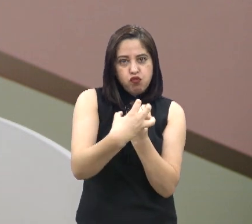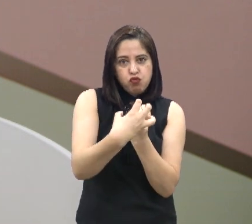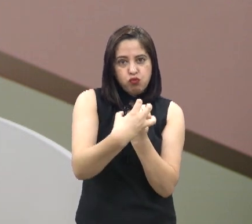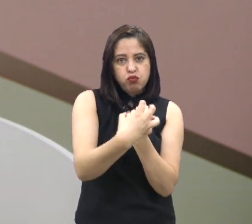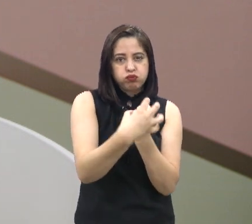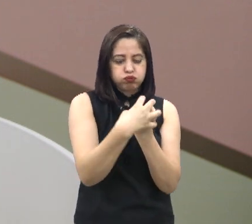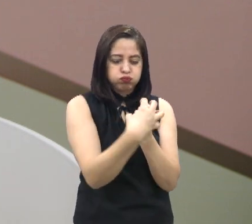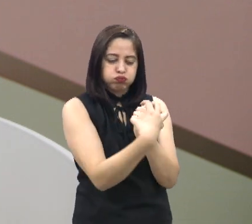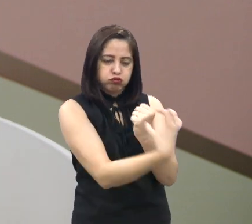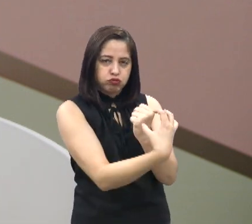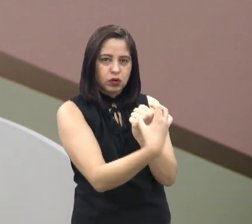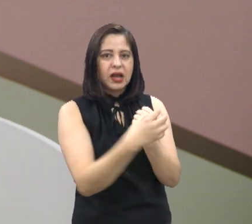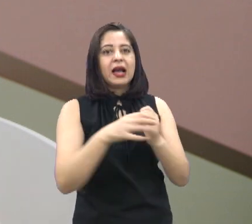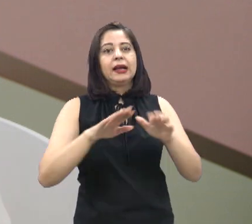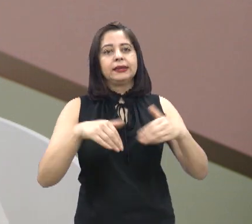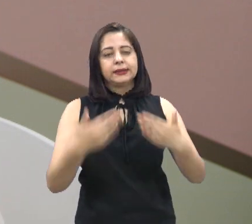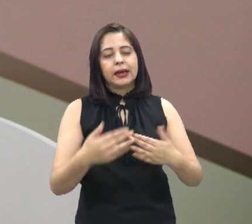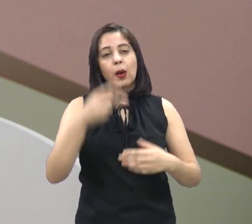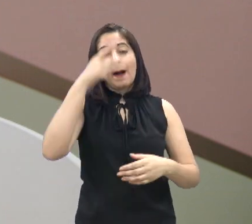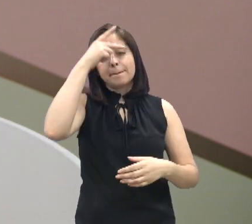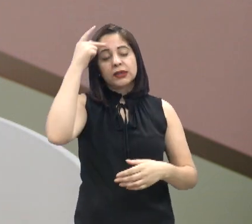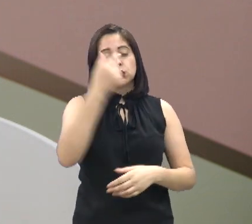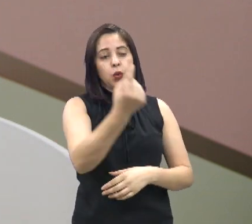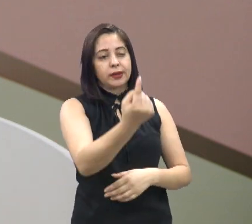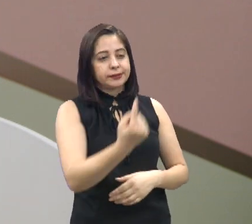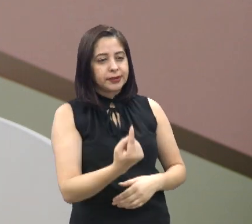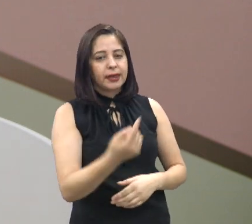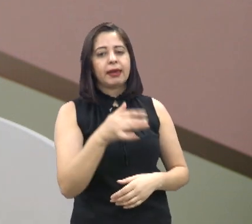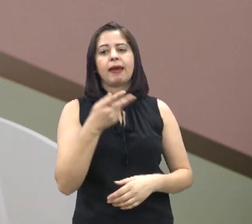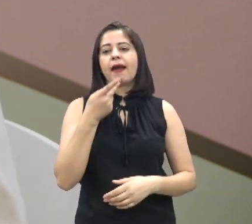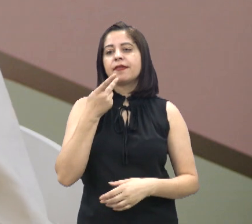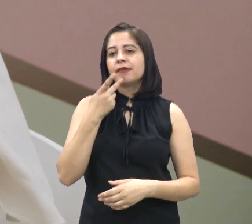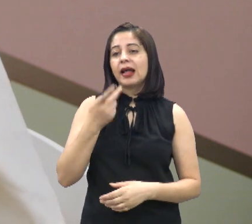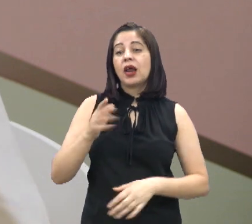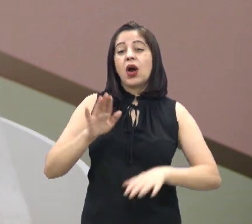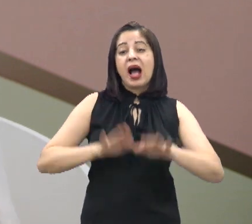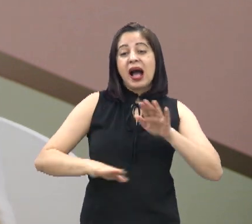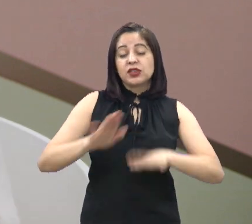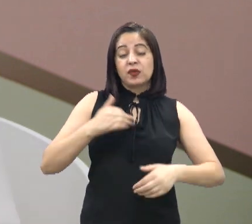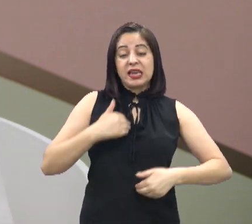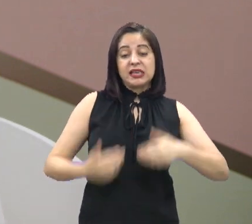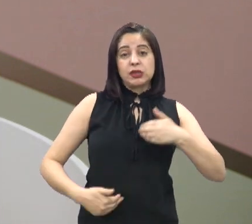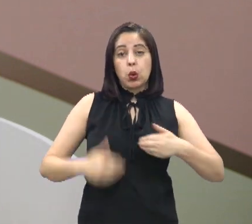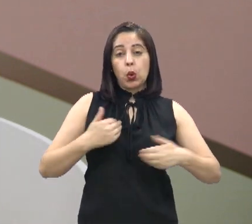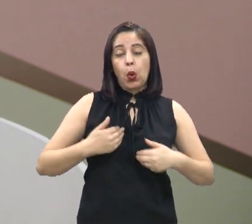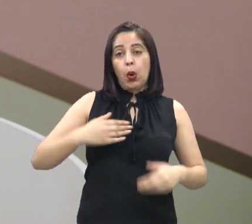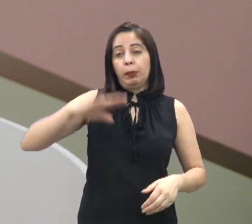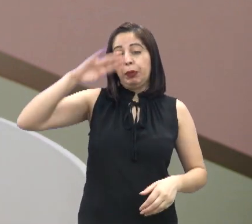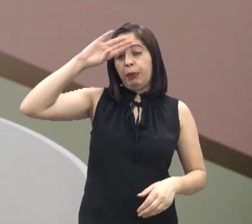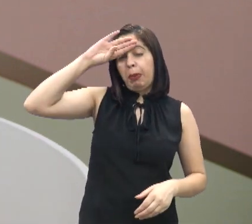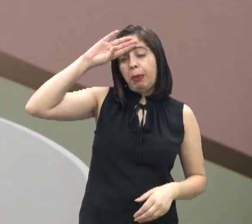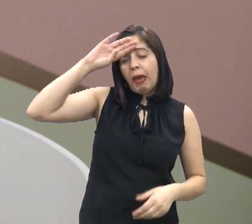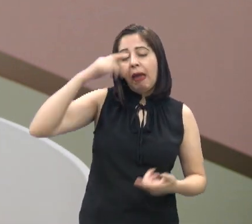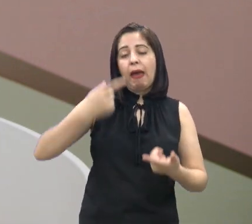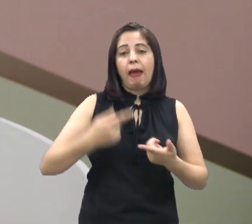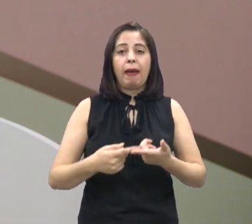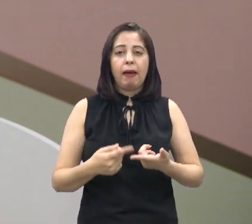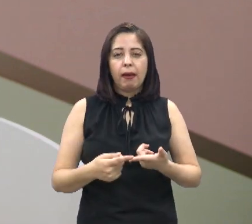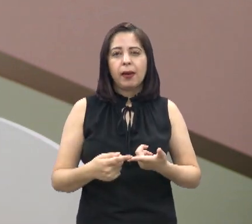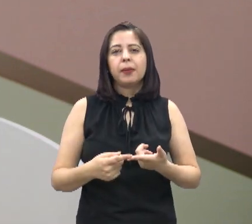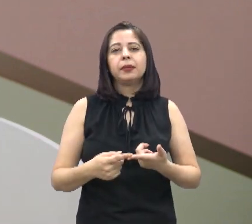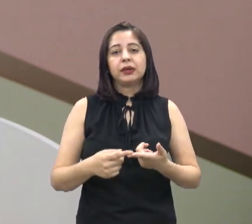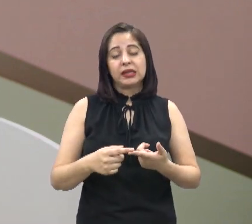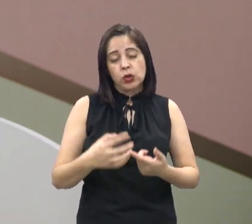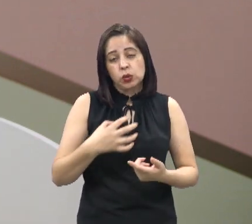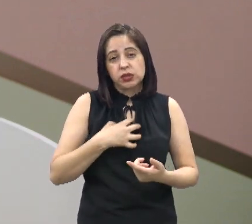está ficando inchada. Às vezes ele percebe aumento de temperatura e dependendo do grau da inflamação, às vezes até dá para observar que